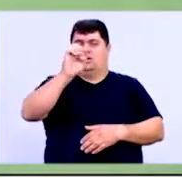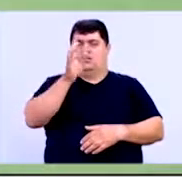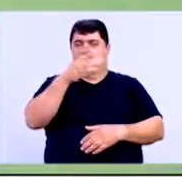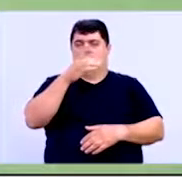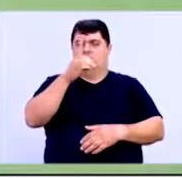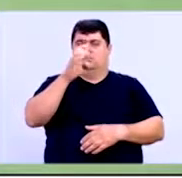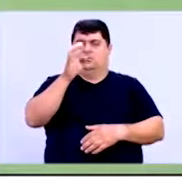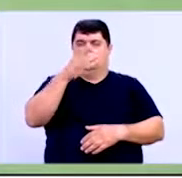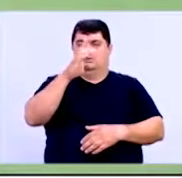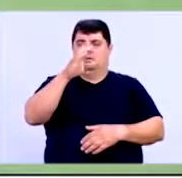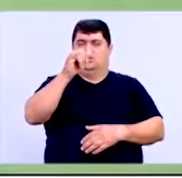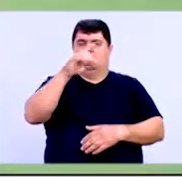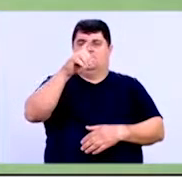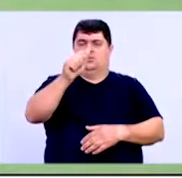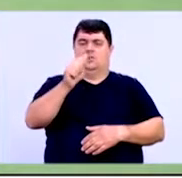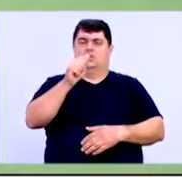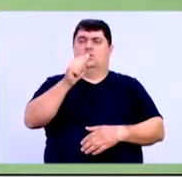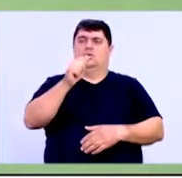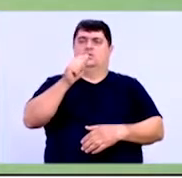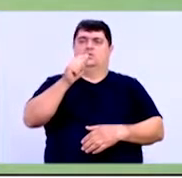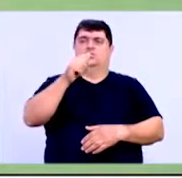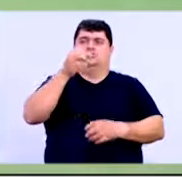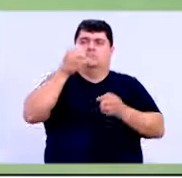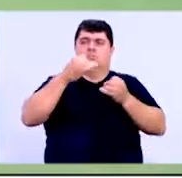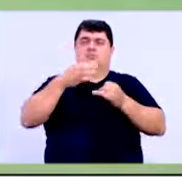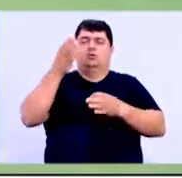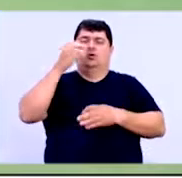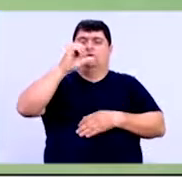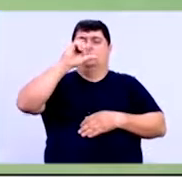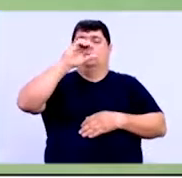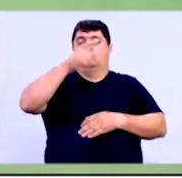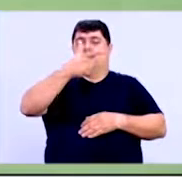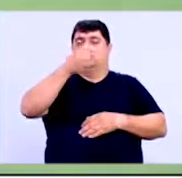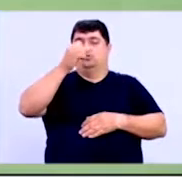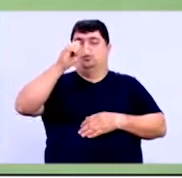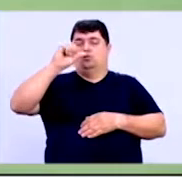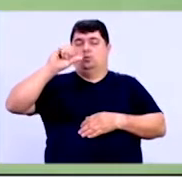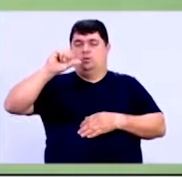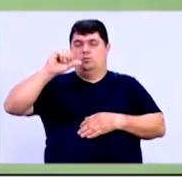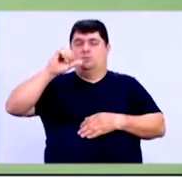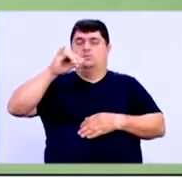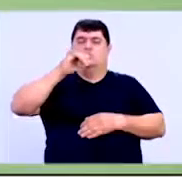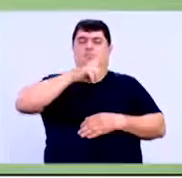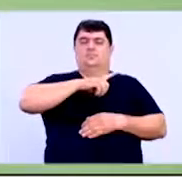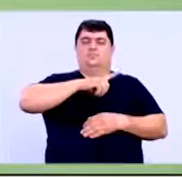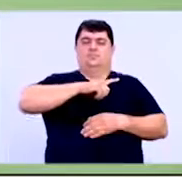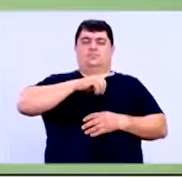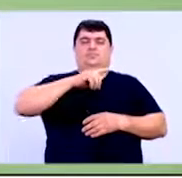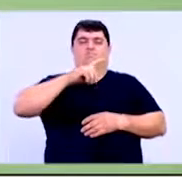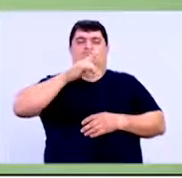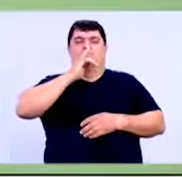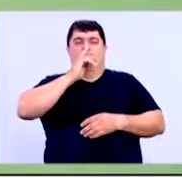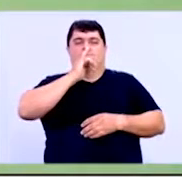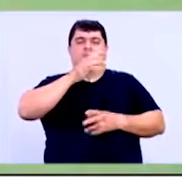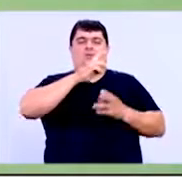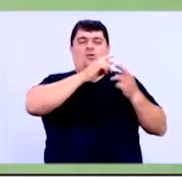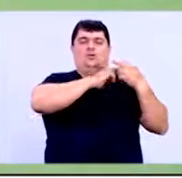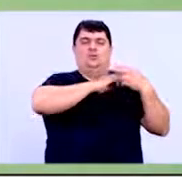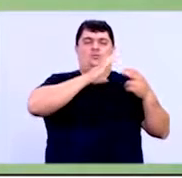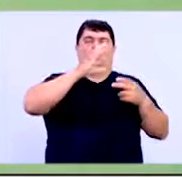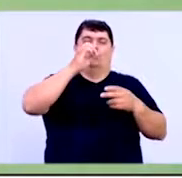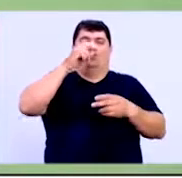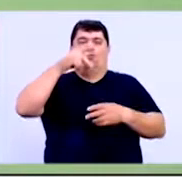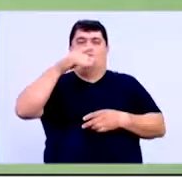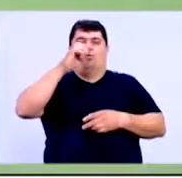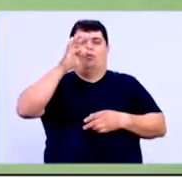orienta Fresati, em 2009. Certo, professora? E aí existe o regime de competência, correto, Denise? Que está